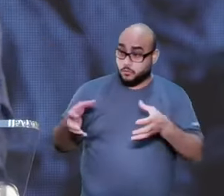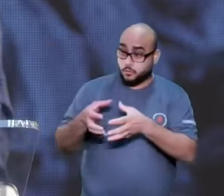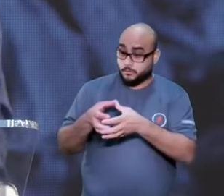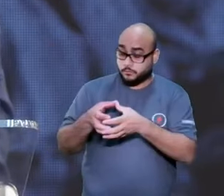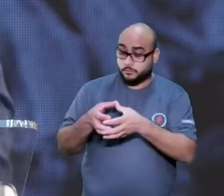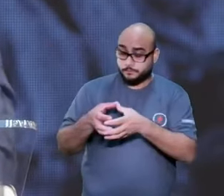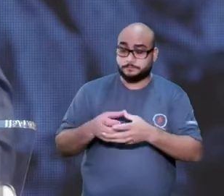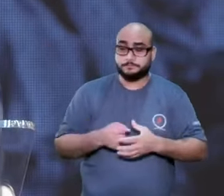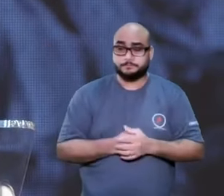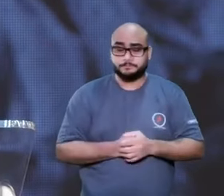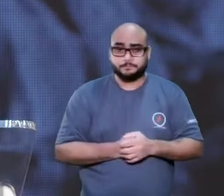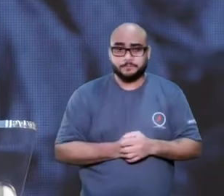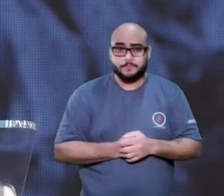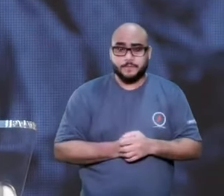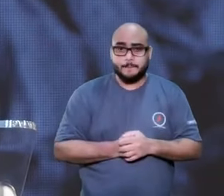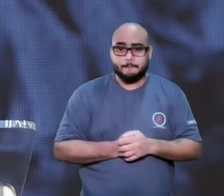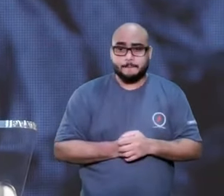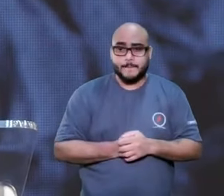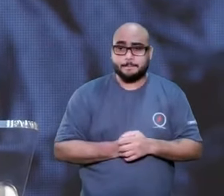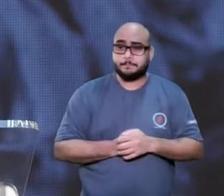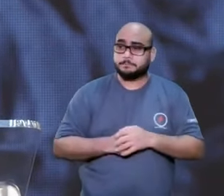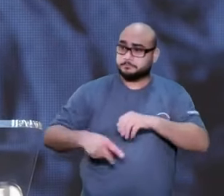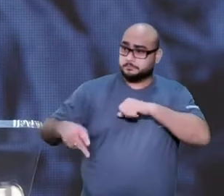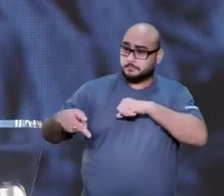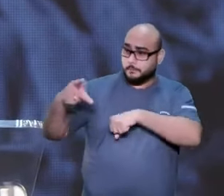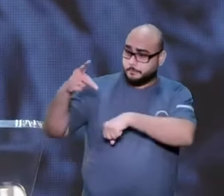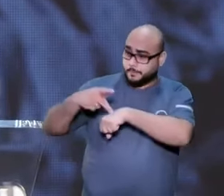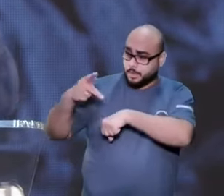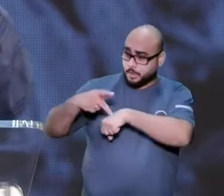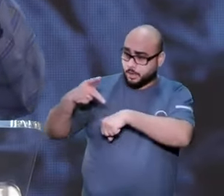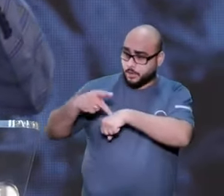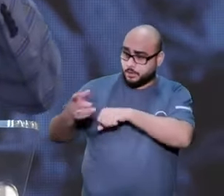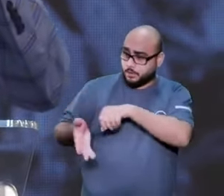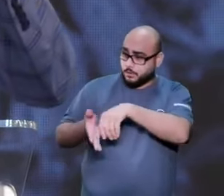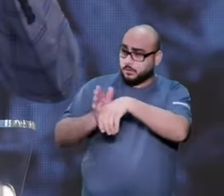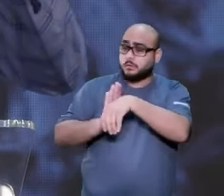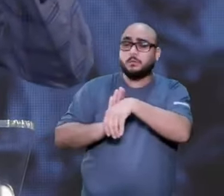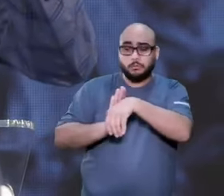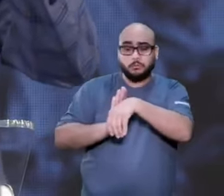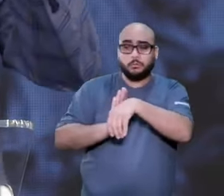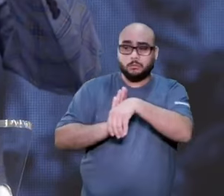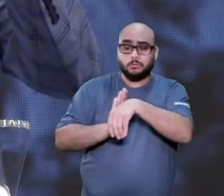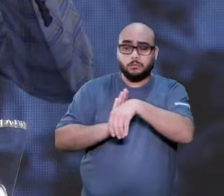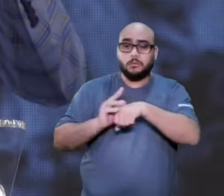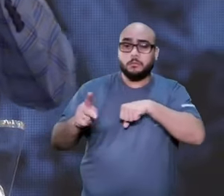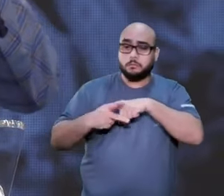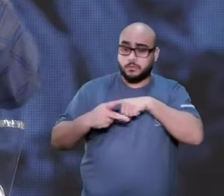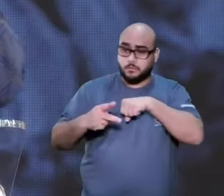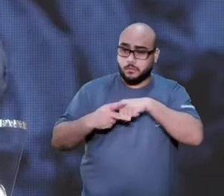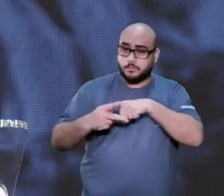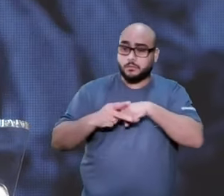ele diz assim tirai a pedra veja que o verbo quando Responde Senhor vem